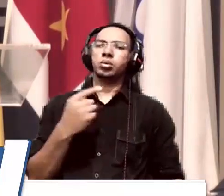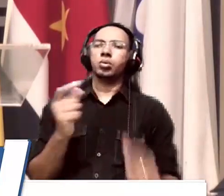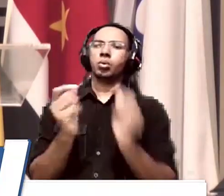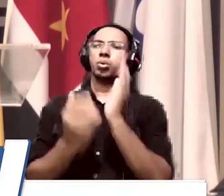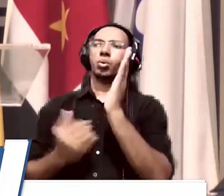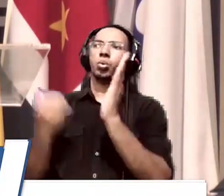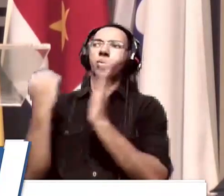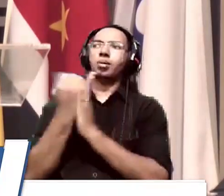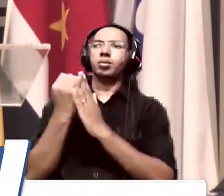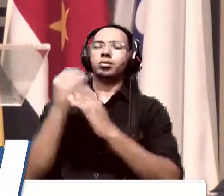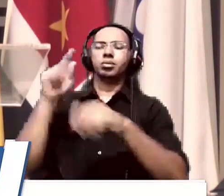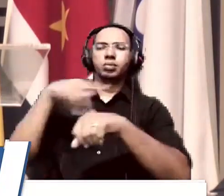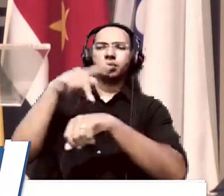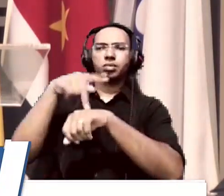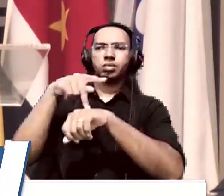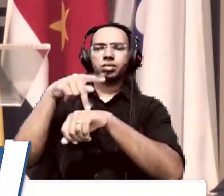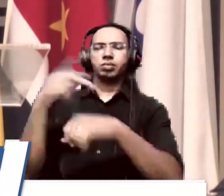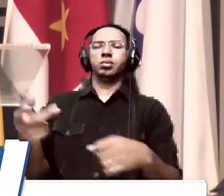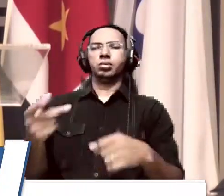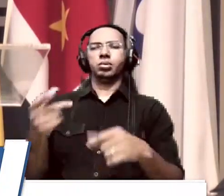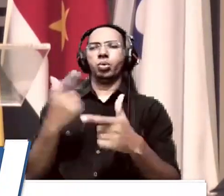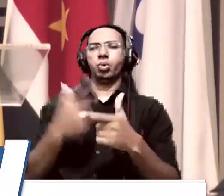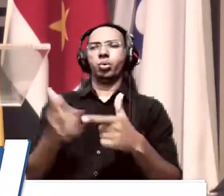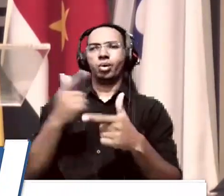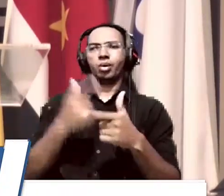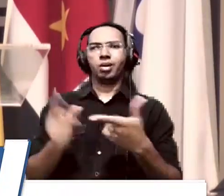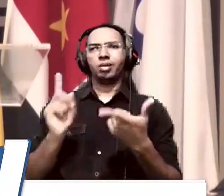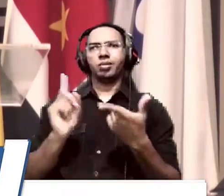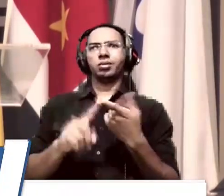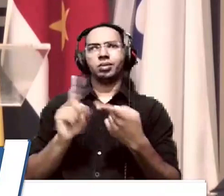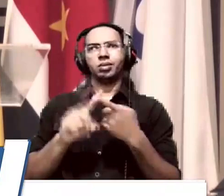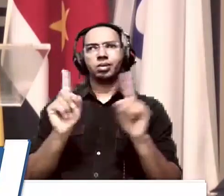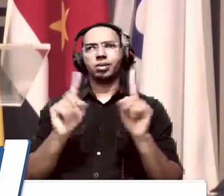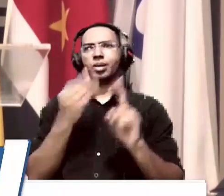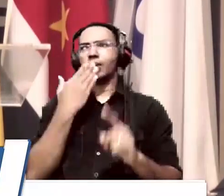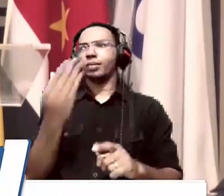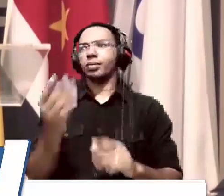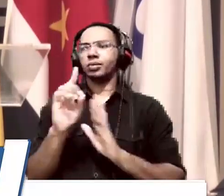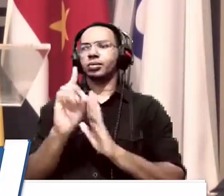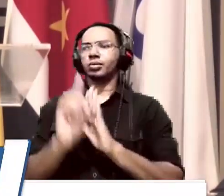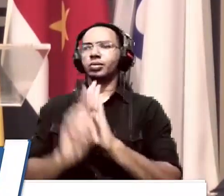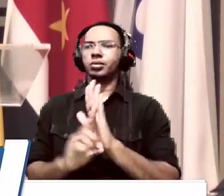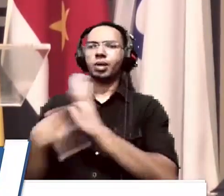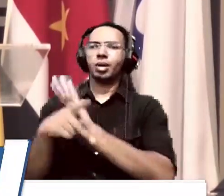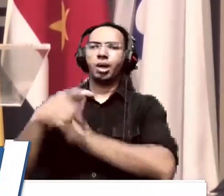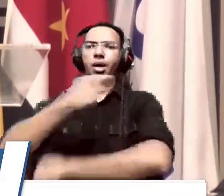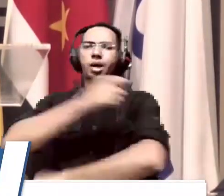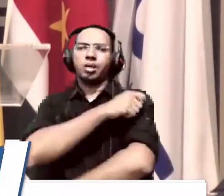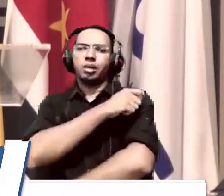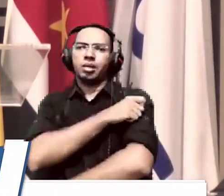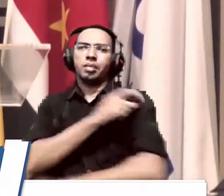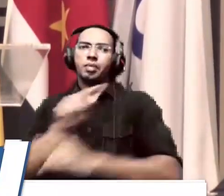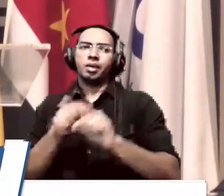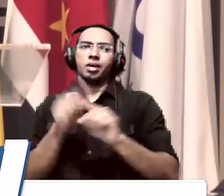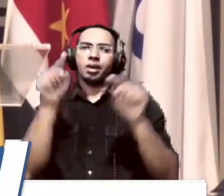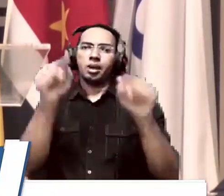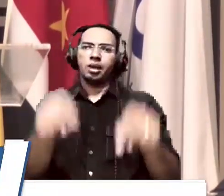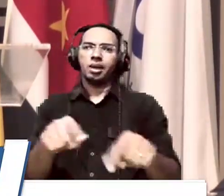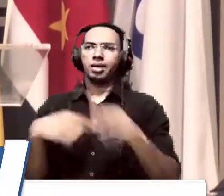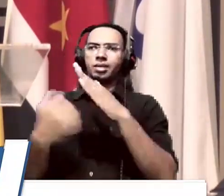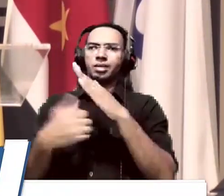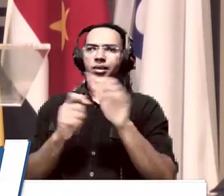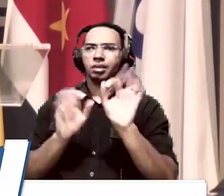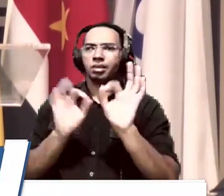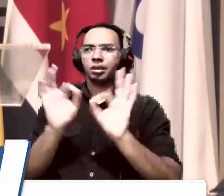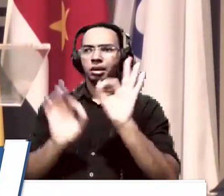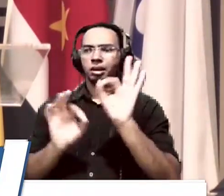país. Então, assim, o problema também não está só em pedir um direito que é do estudante, mas nessa empresa que está gerindo o transporte público